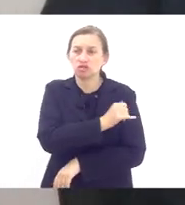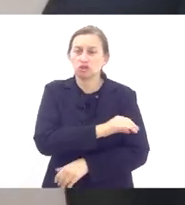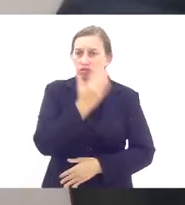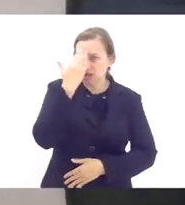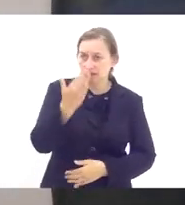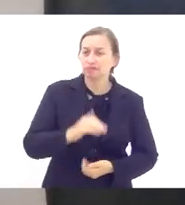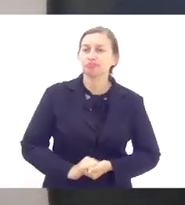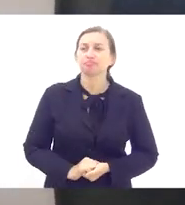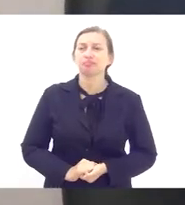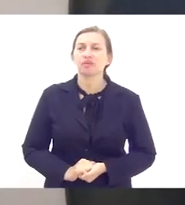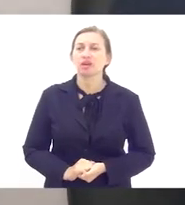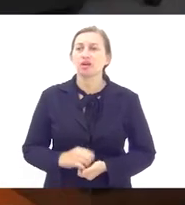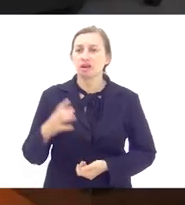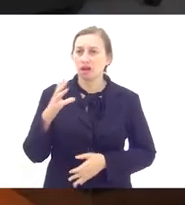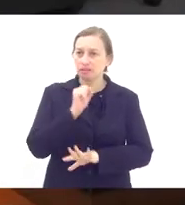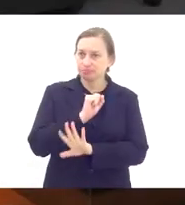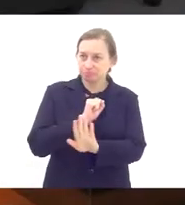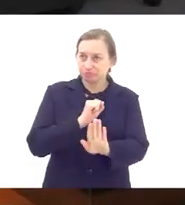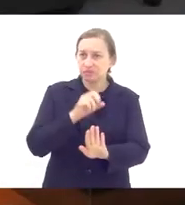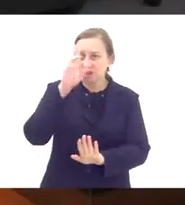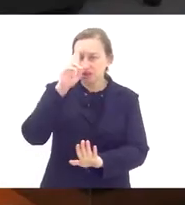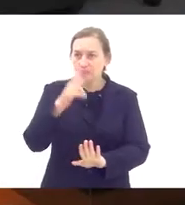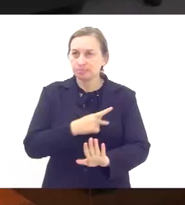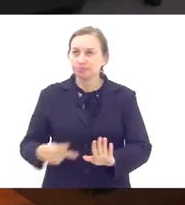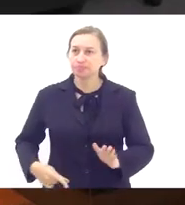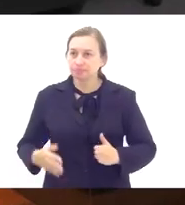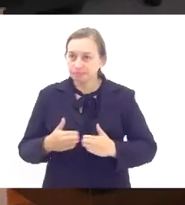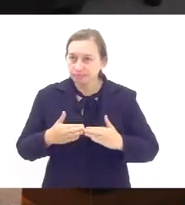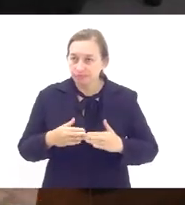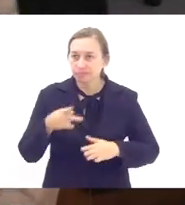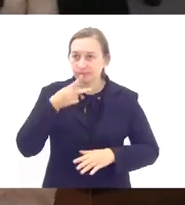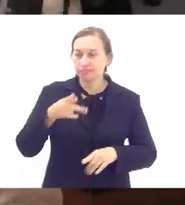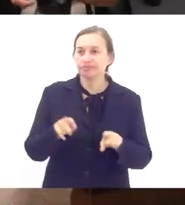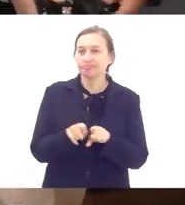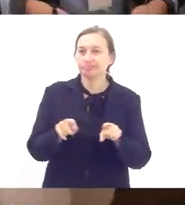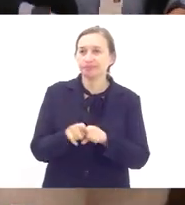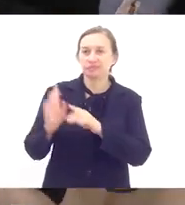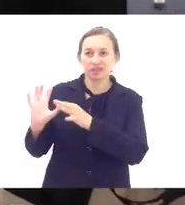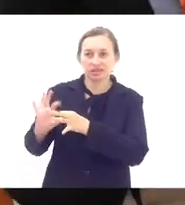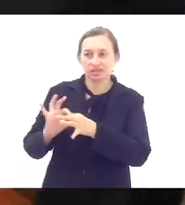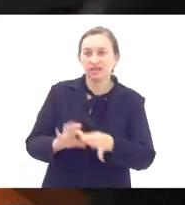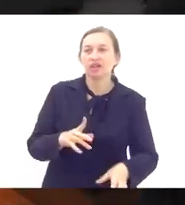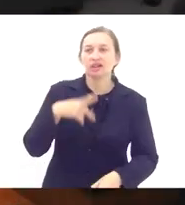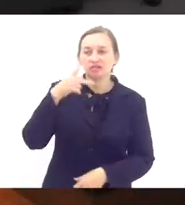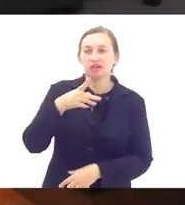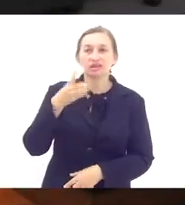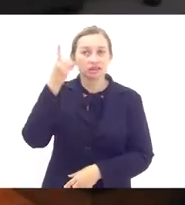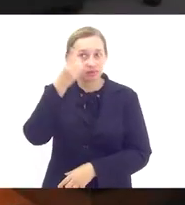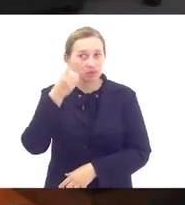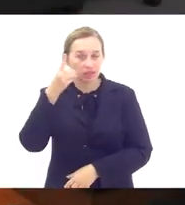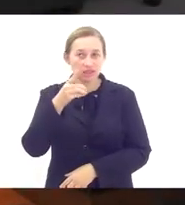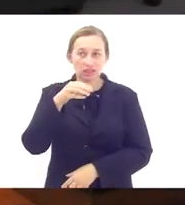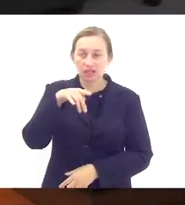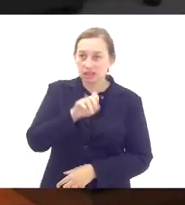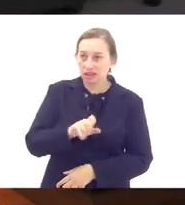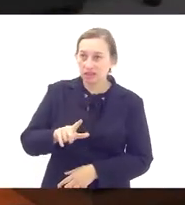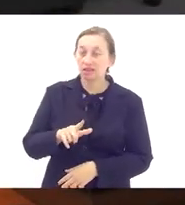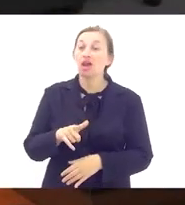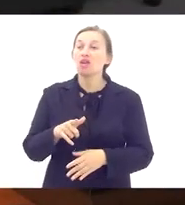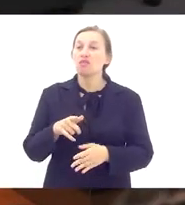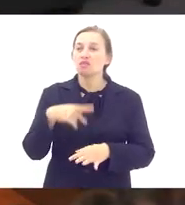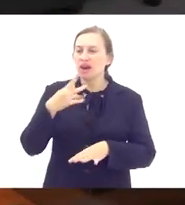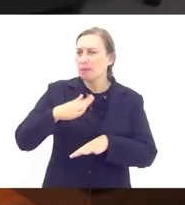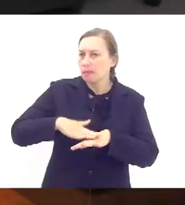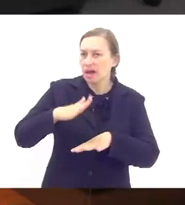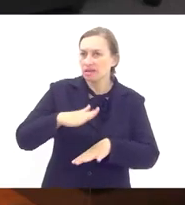Obrigado. Presidente, me permite uma parte também, pegando a dedo aqui na fala do deputado Guilherme Delaroli. Guilherme, eu vou mais além,